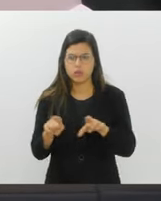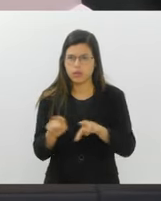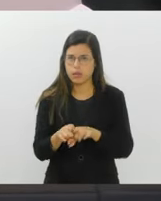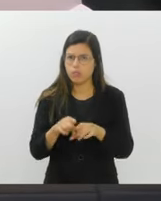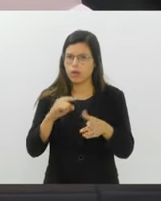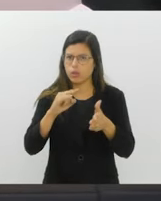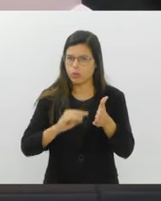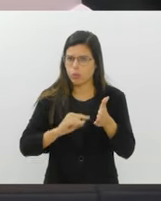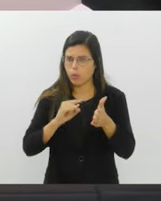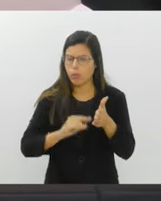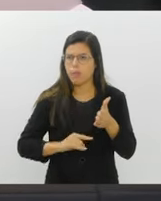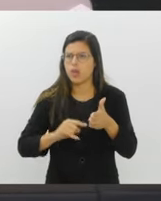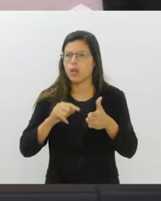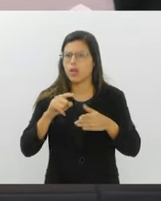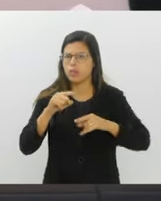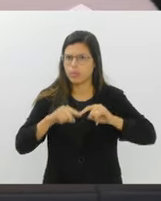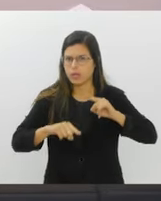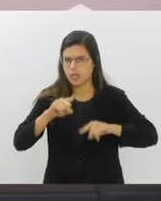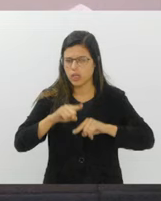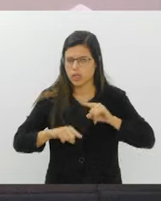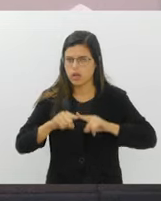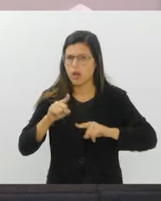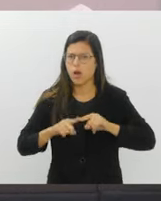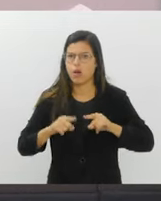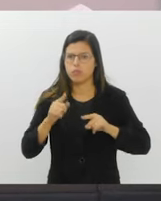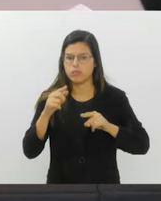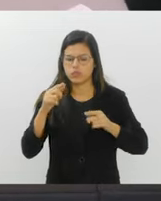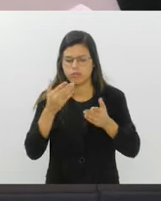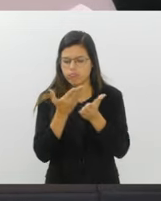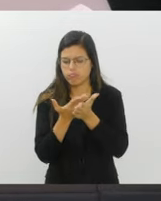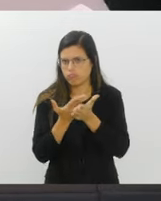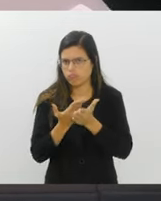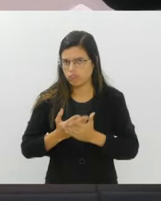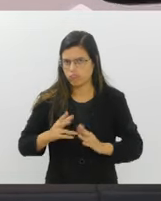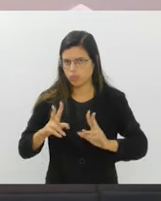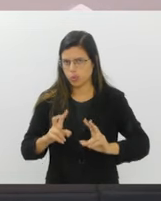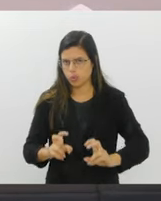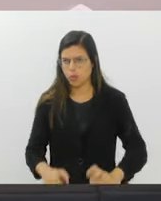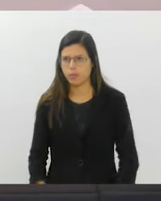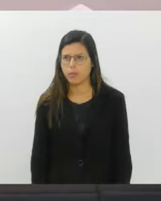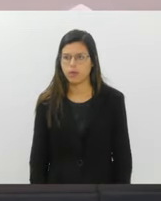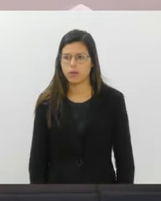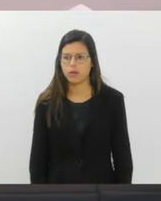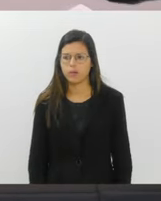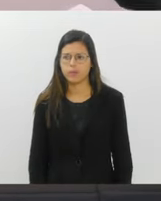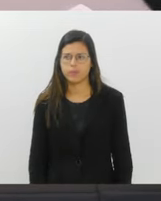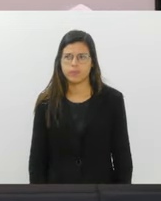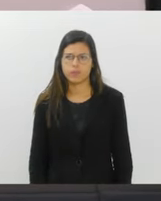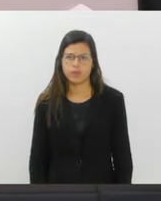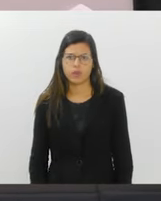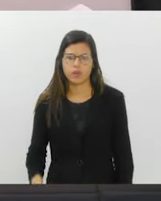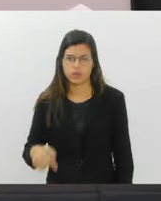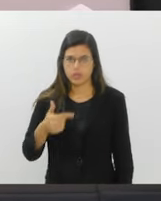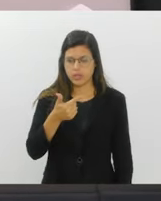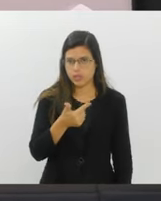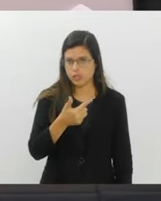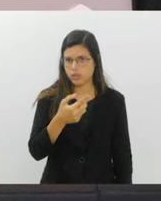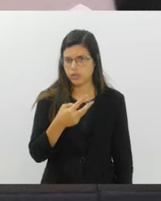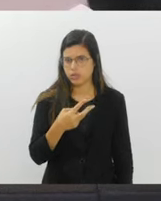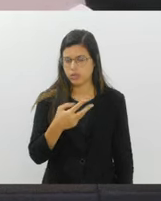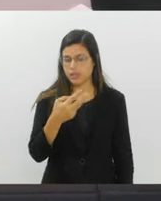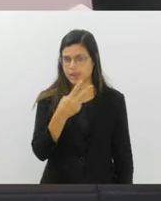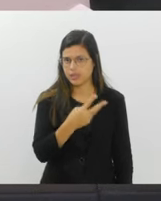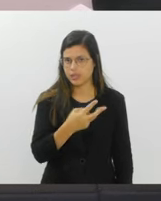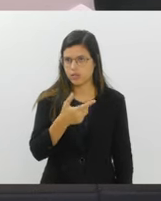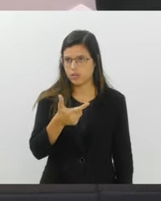debruçar sobre o tema. Esse break-even de 320 mil passageiros...